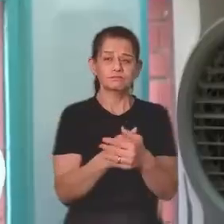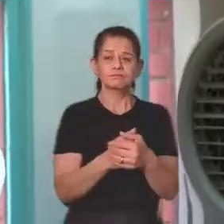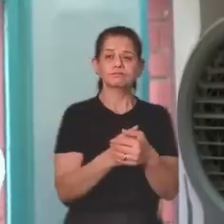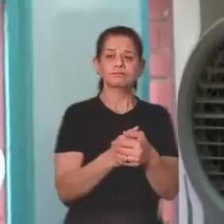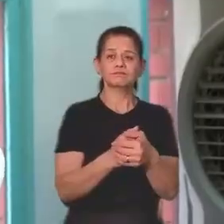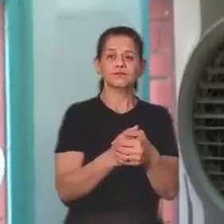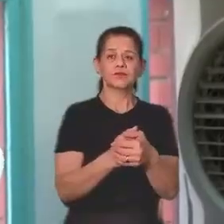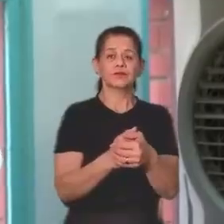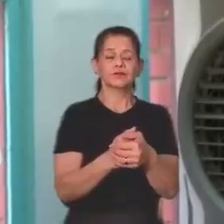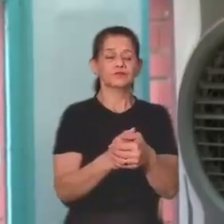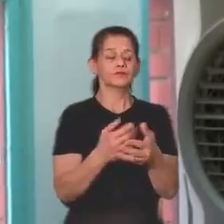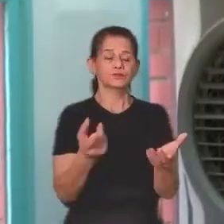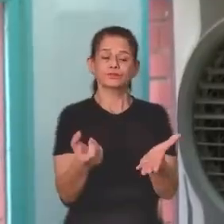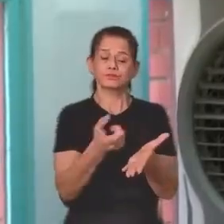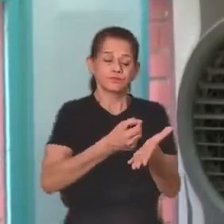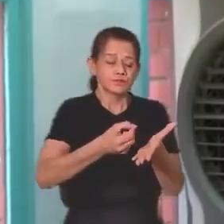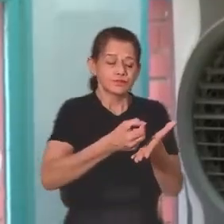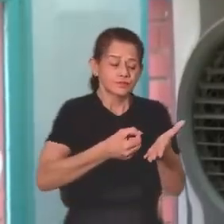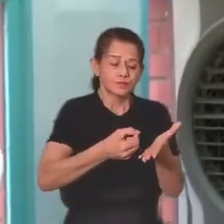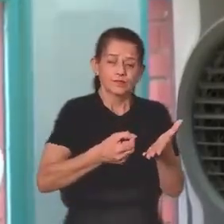nas editoras, né,